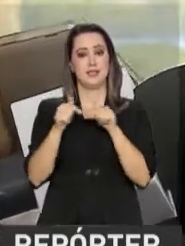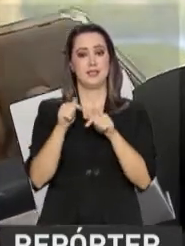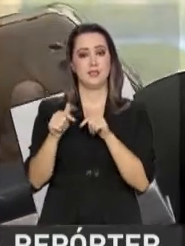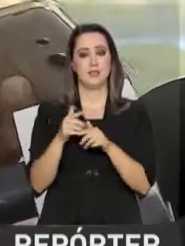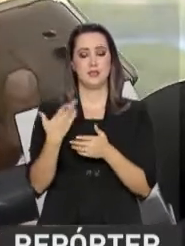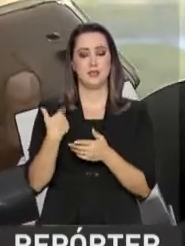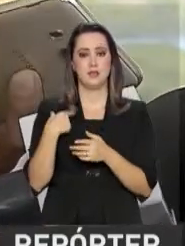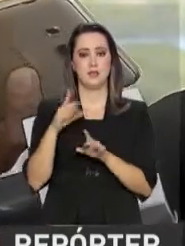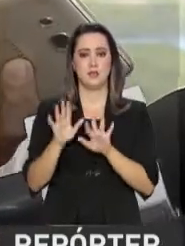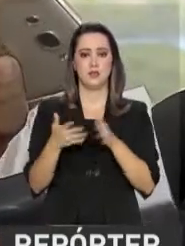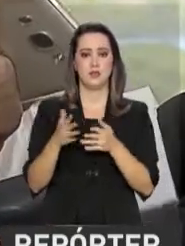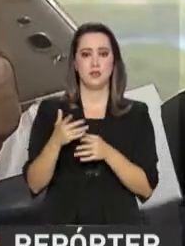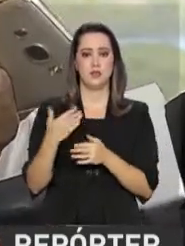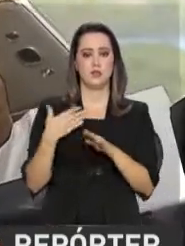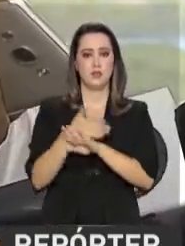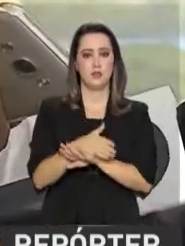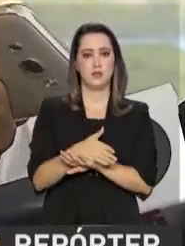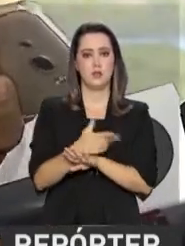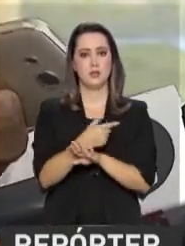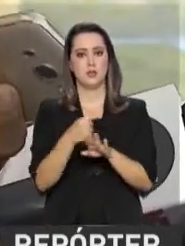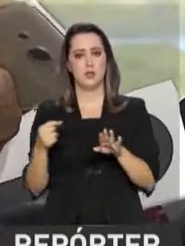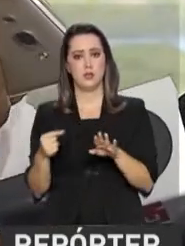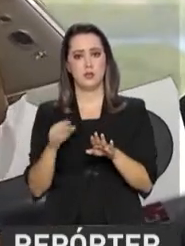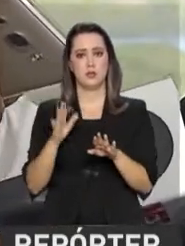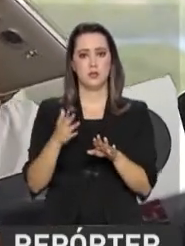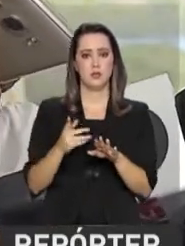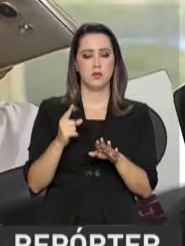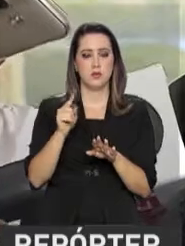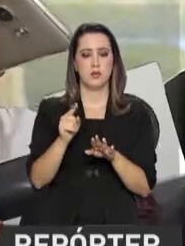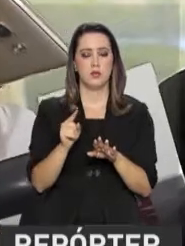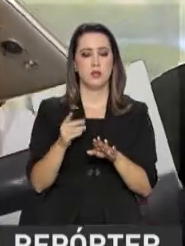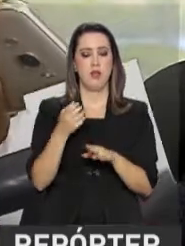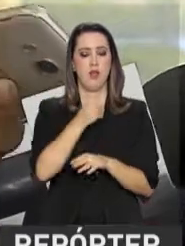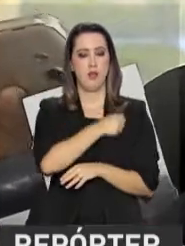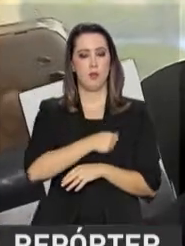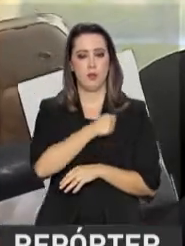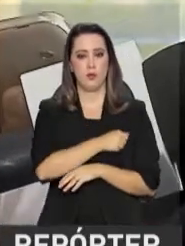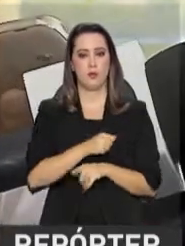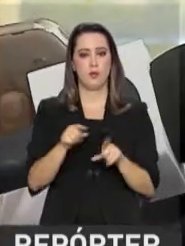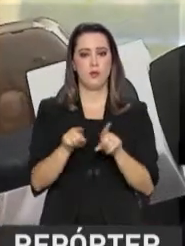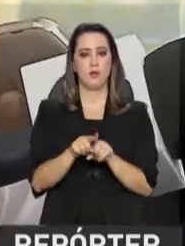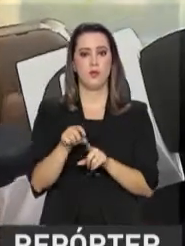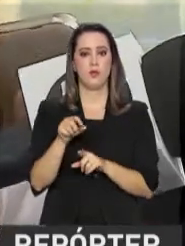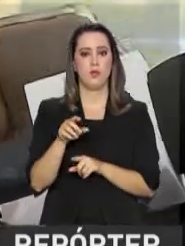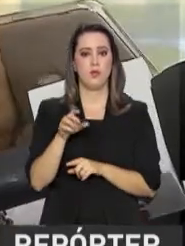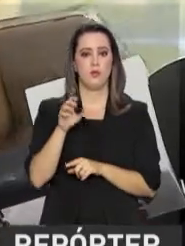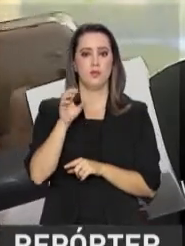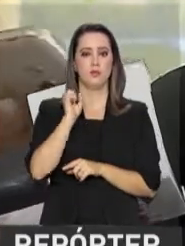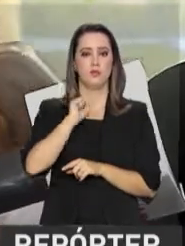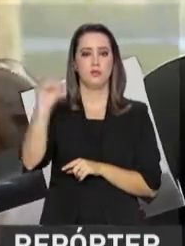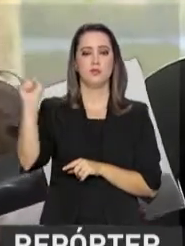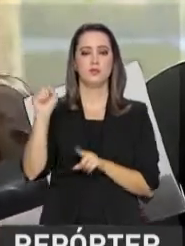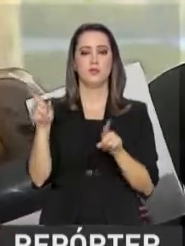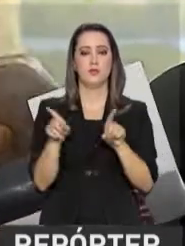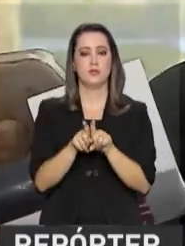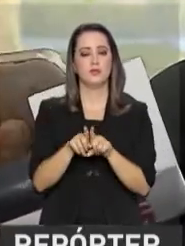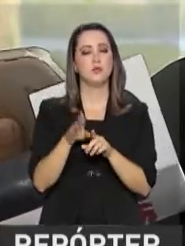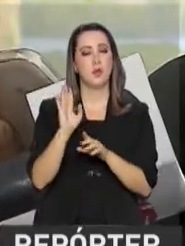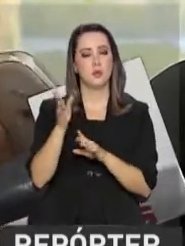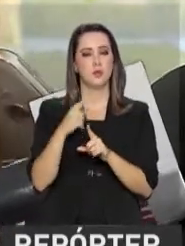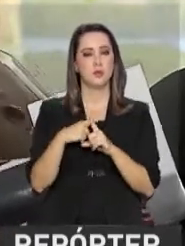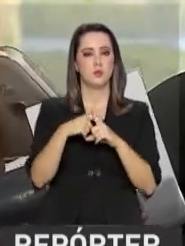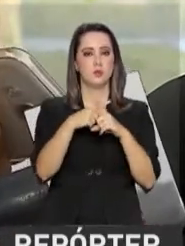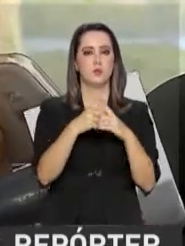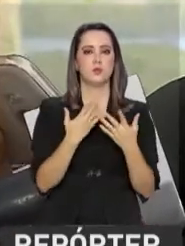líquidos na época entradas e saídas a partir de agosto a partir de abril já começou a ser positivo a